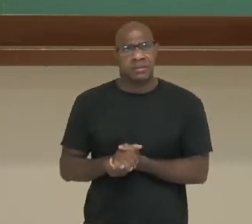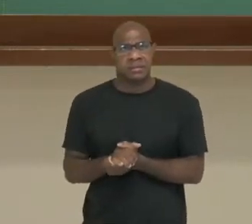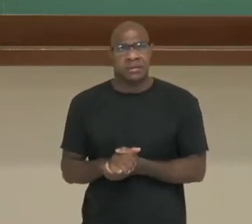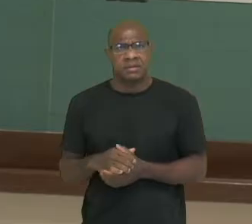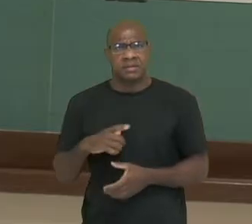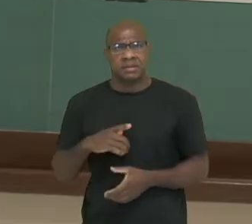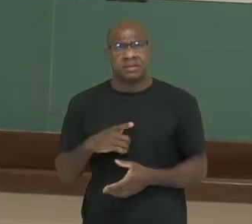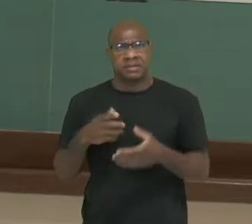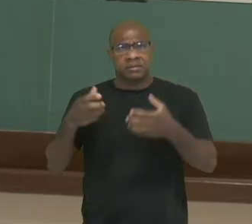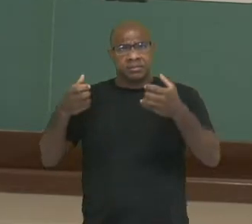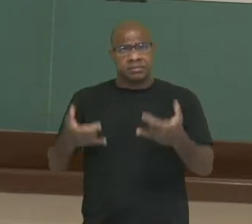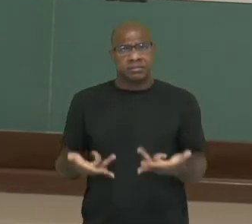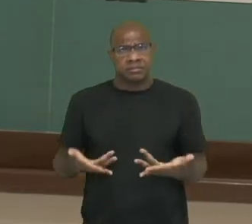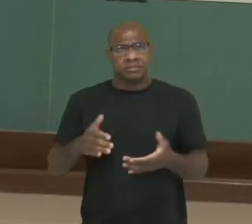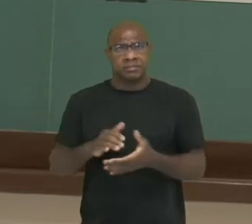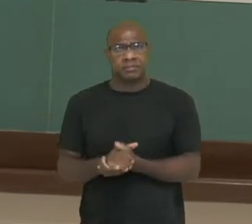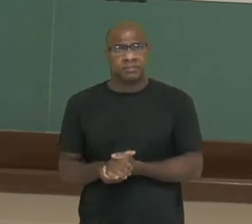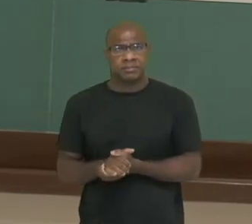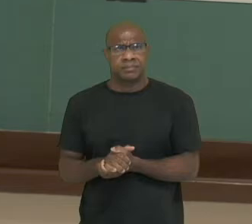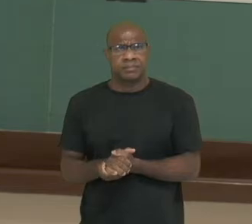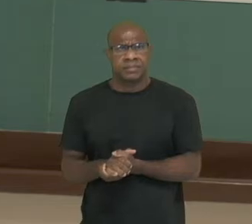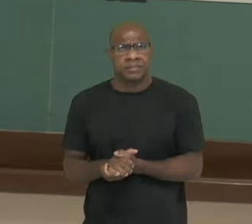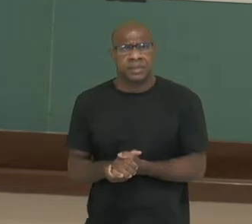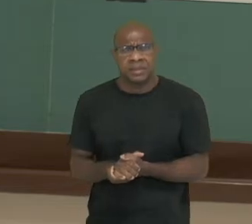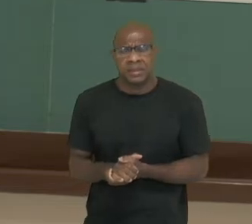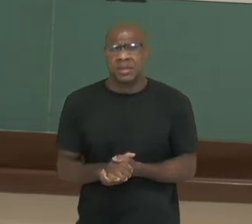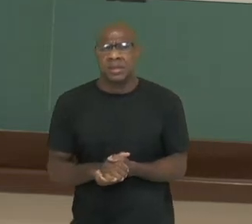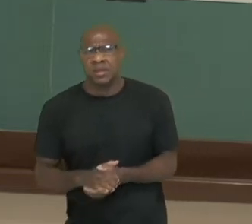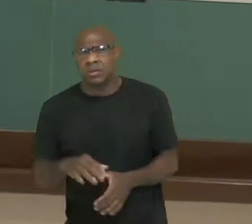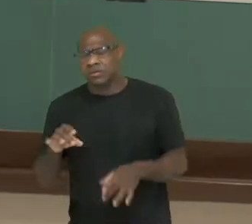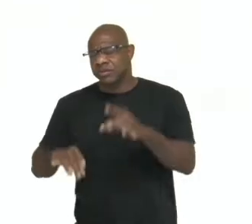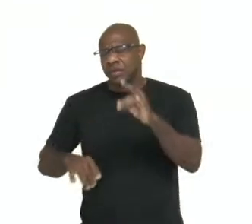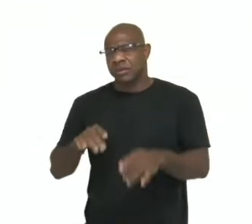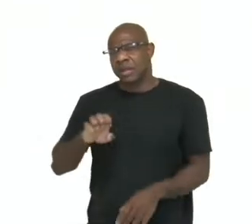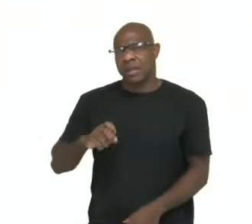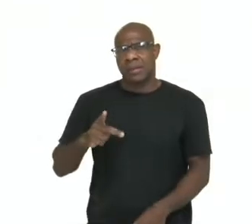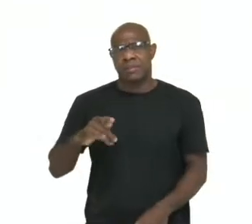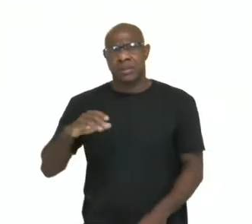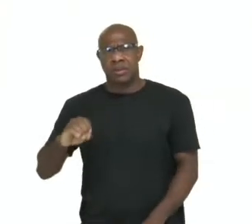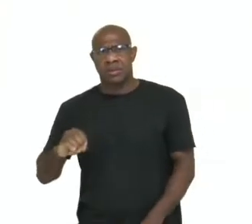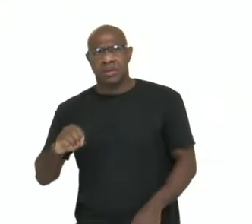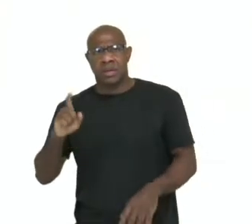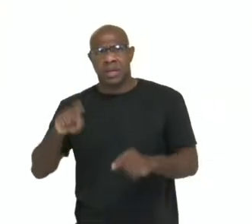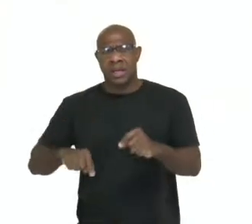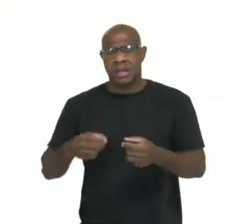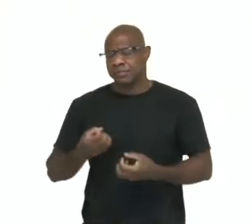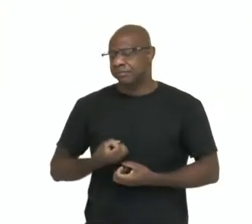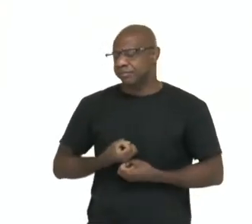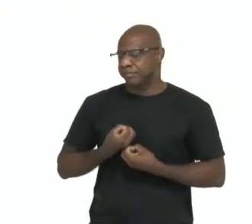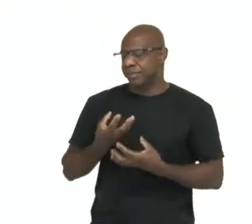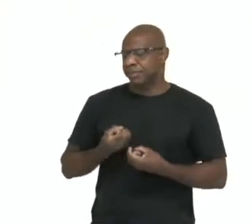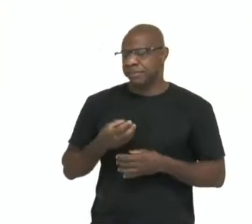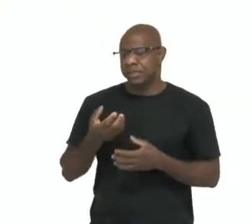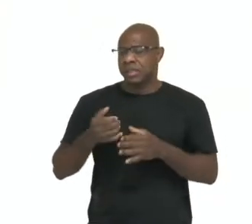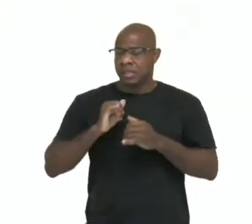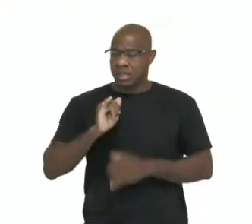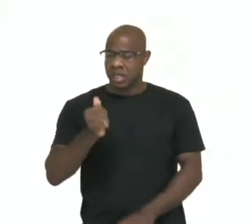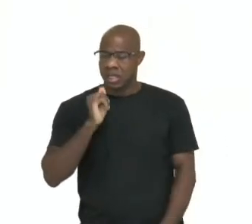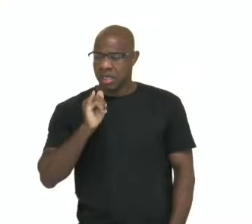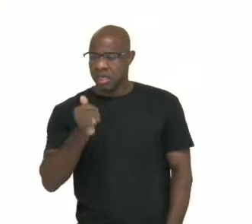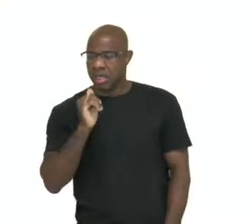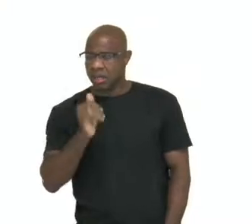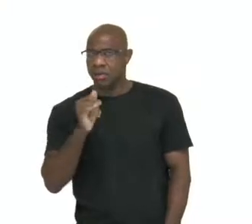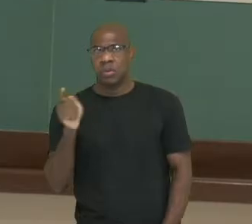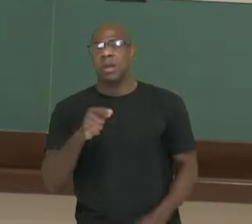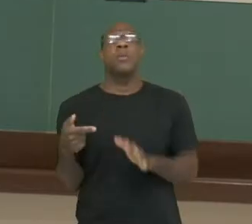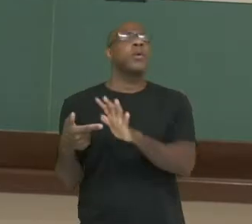discurso mais direto. No teatro épico, a ação é contada, né? Narrada e não mostrada. Né? Então o que a